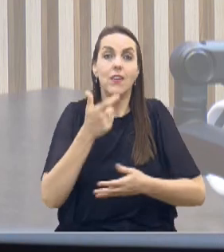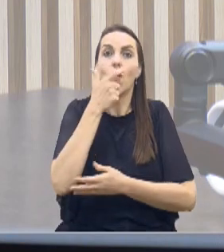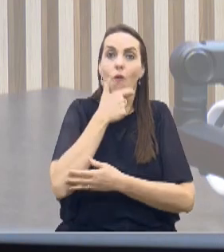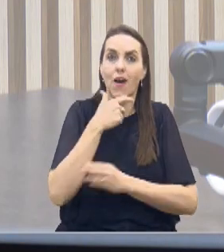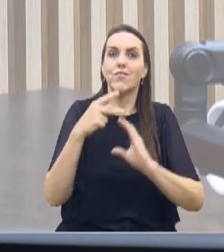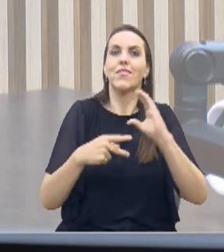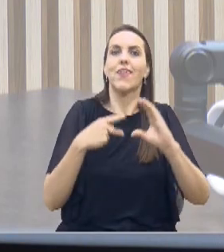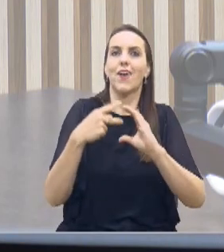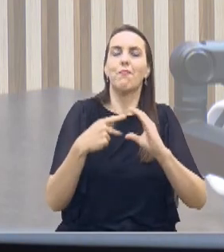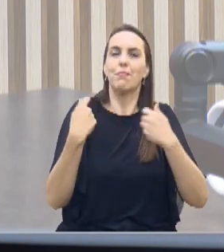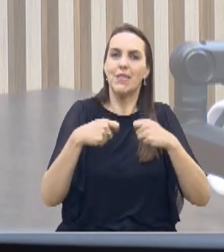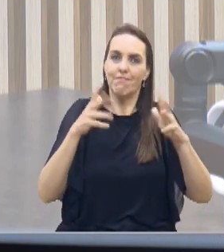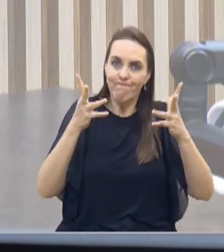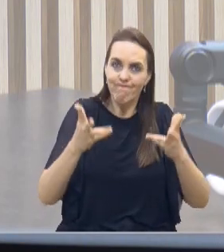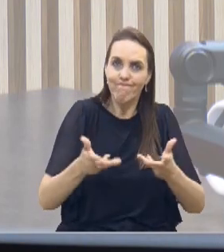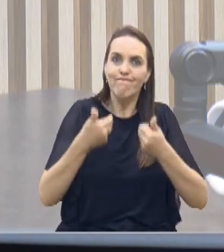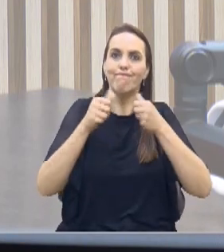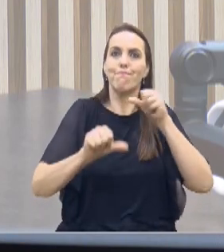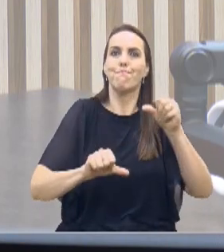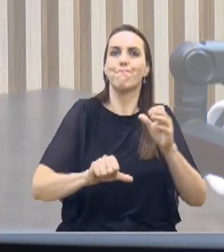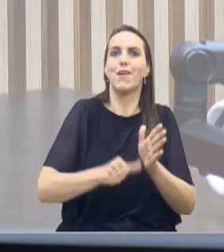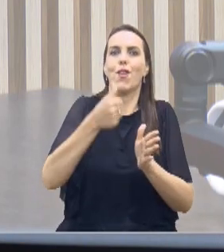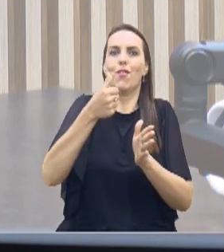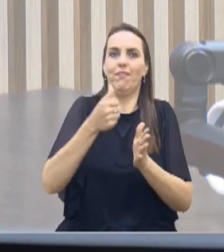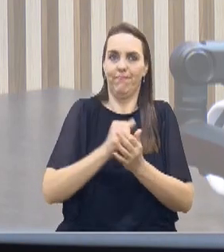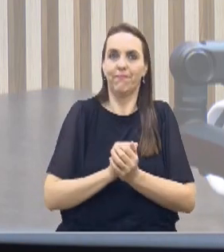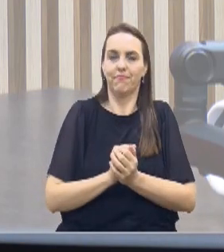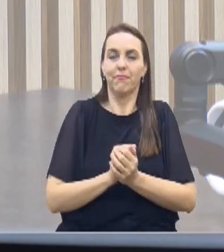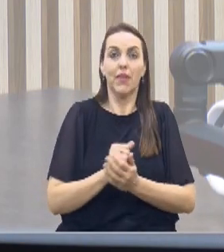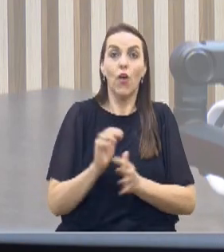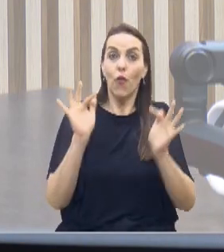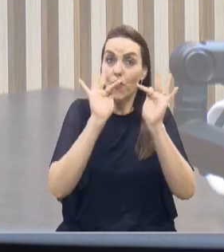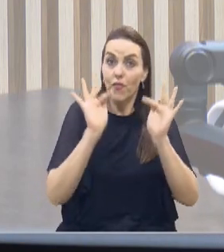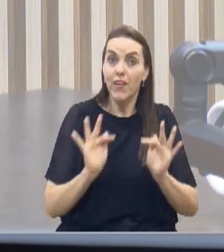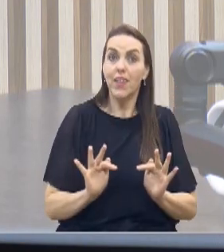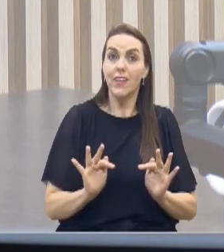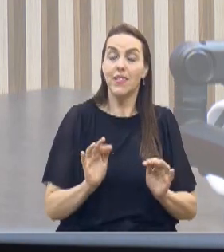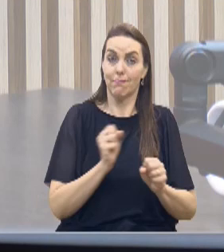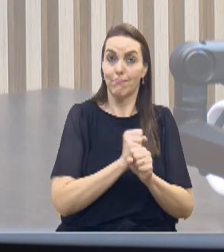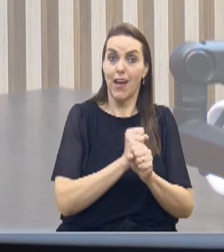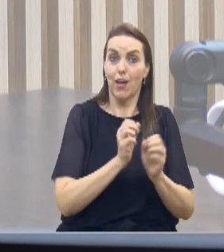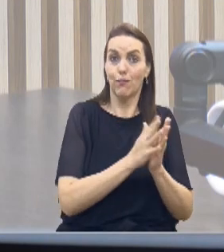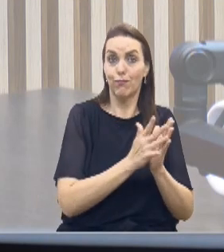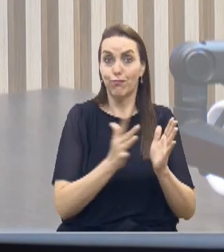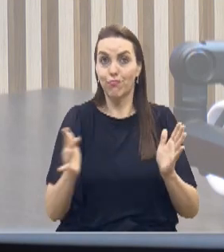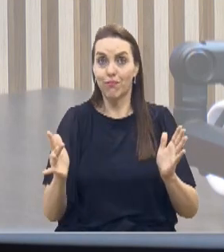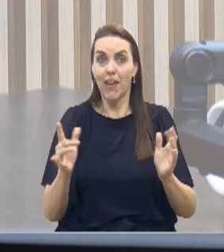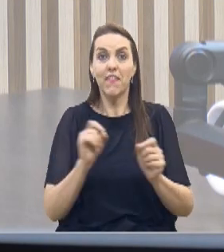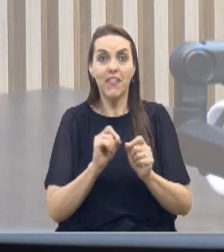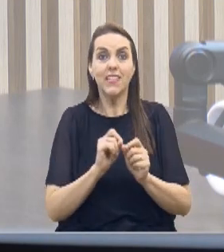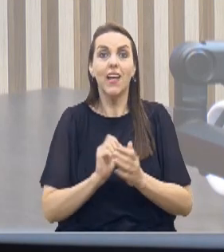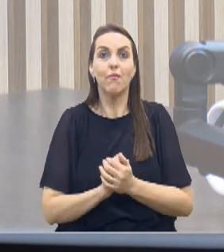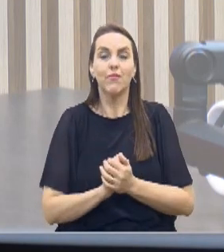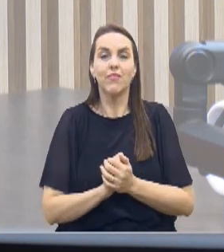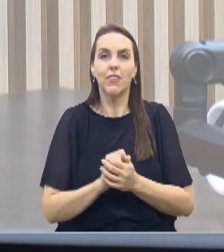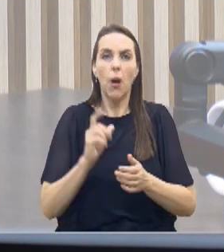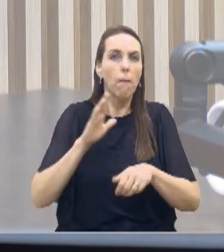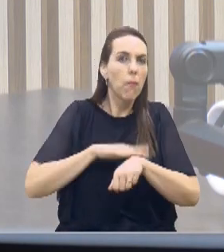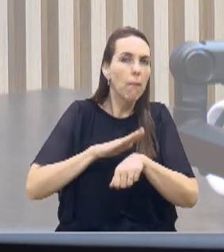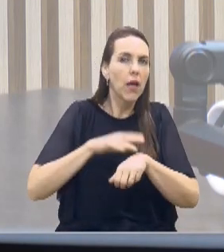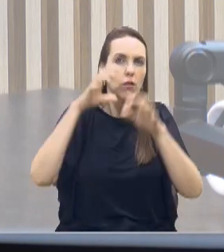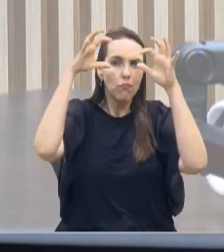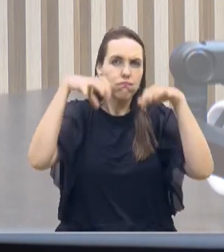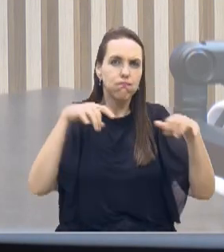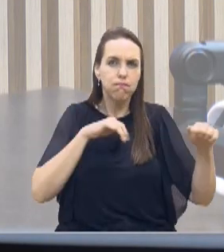tem que aprimorar. E eu fico muito feliz que a gente conseguiu fazer isso ao longo do ano, né? Por exemplo, no momento de catástrofes